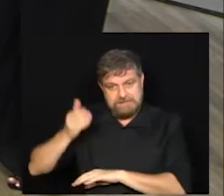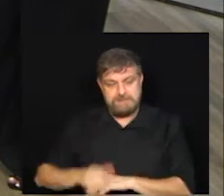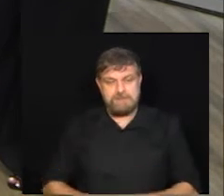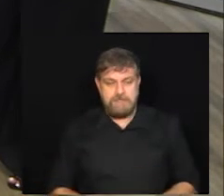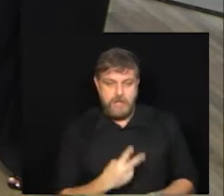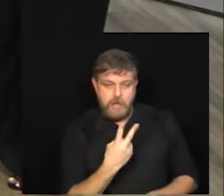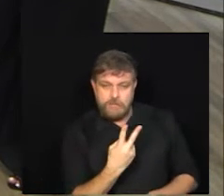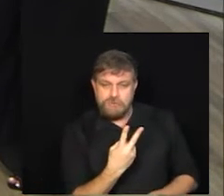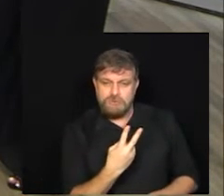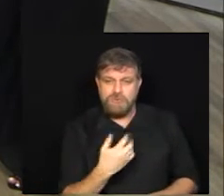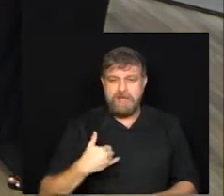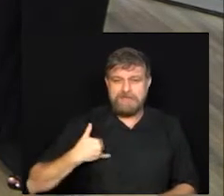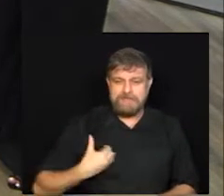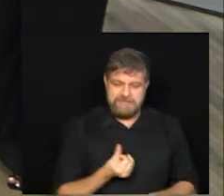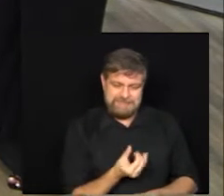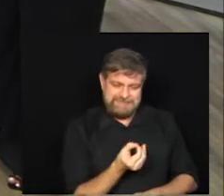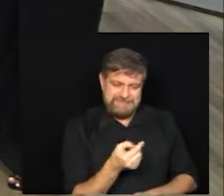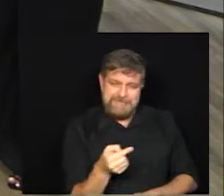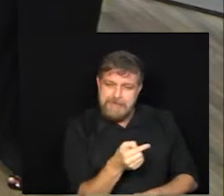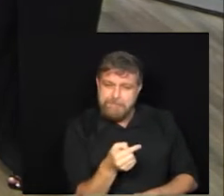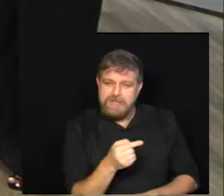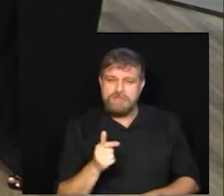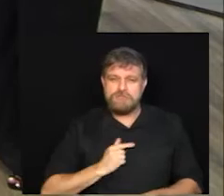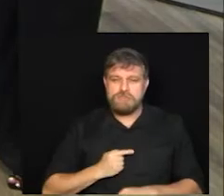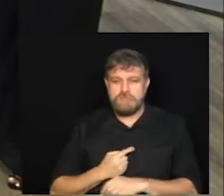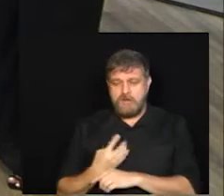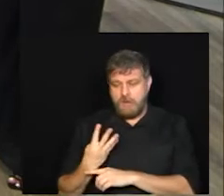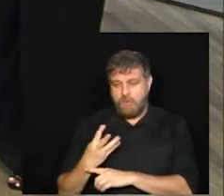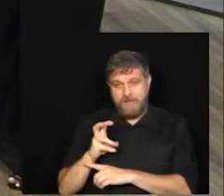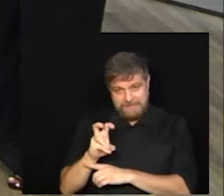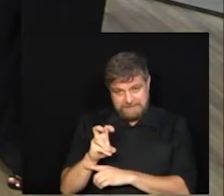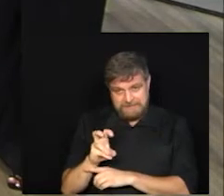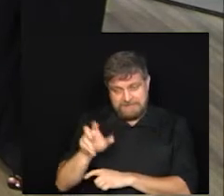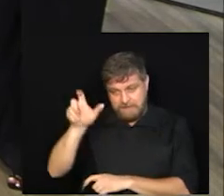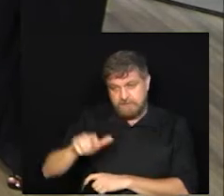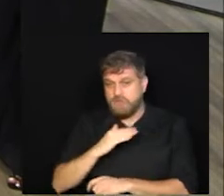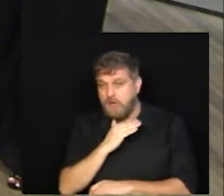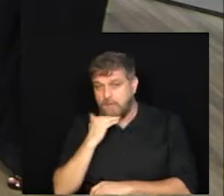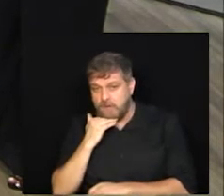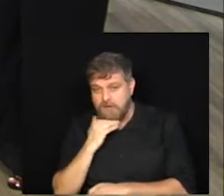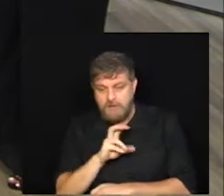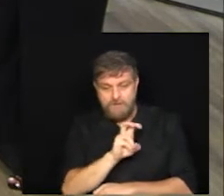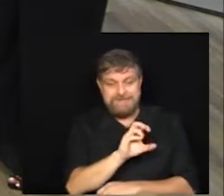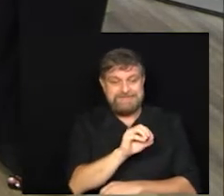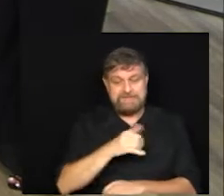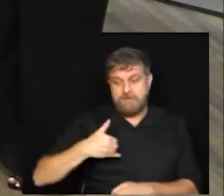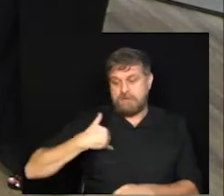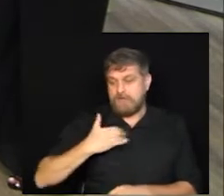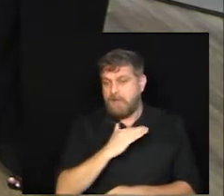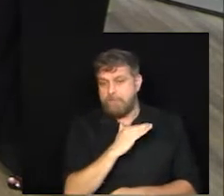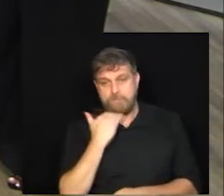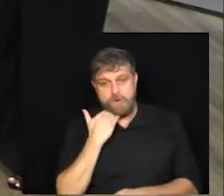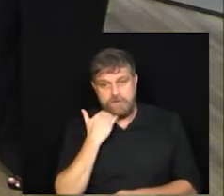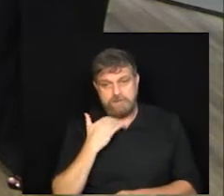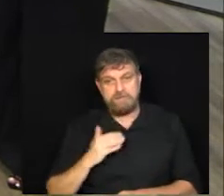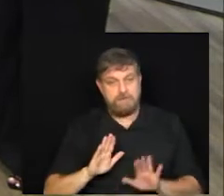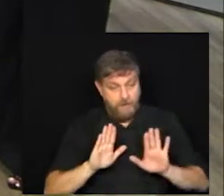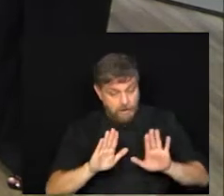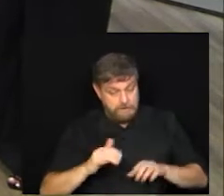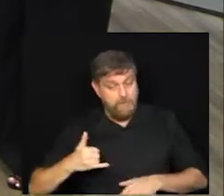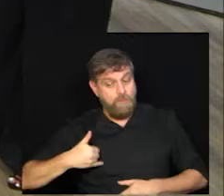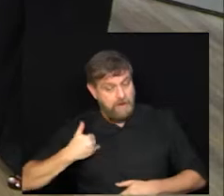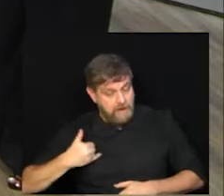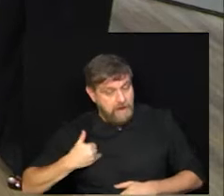menos de 60. Uma pessoa de 45 anos e uma pessoa de 50 anos. A questão da idade, a